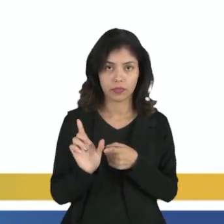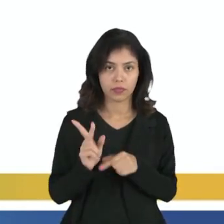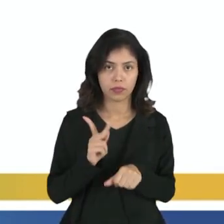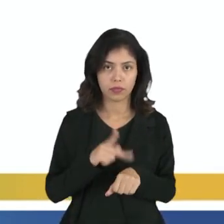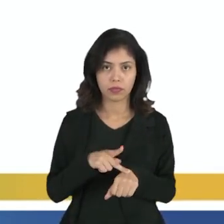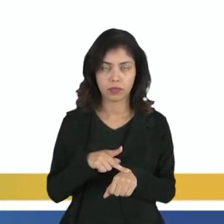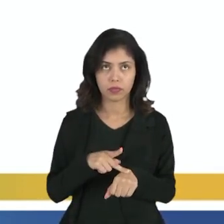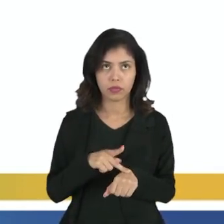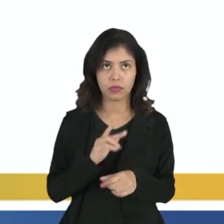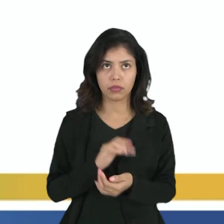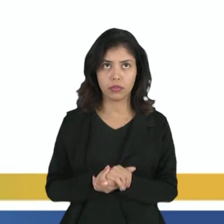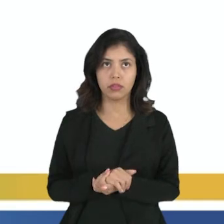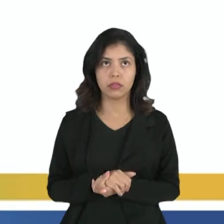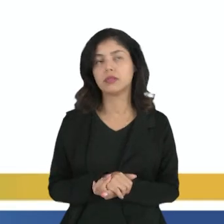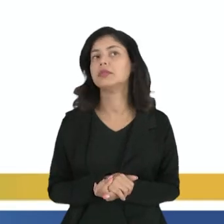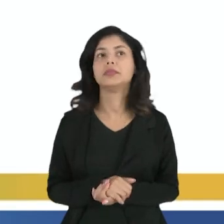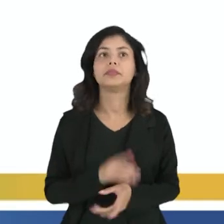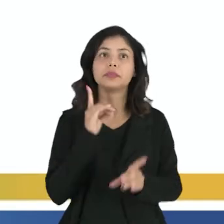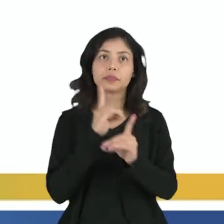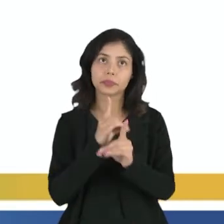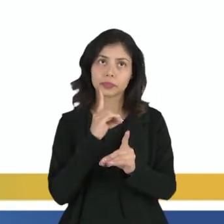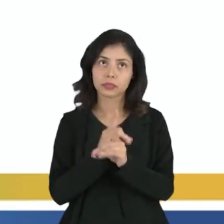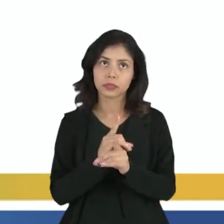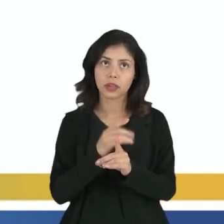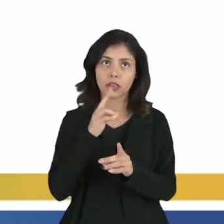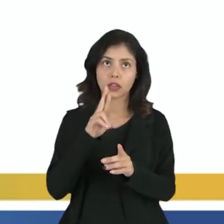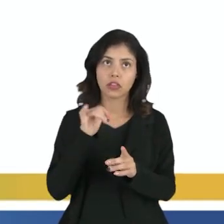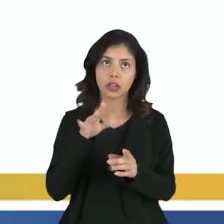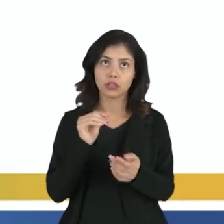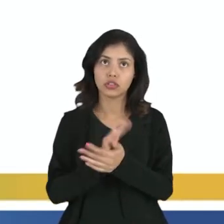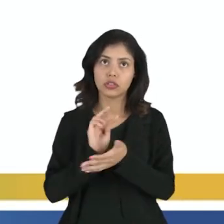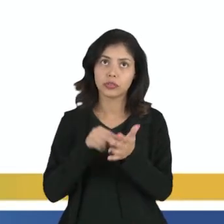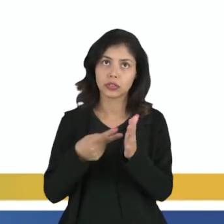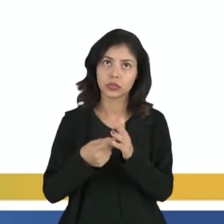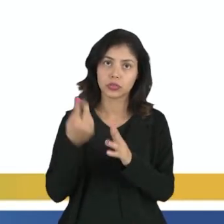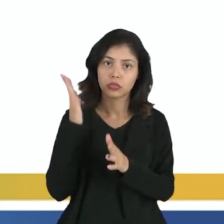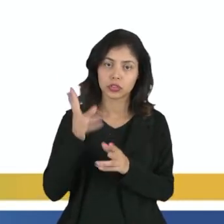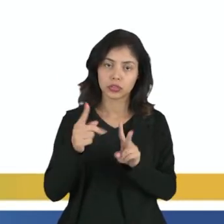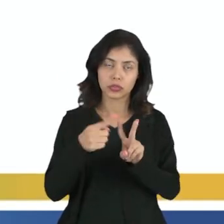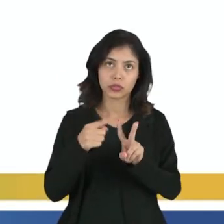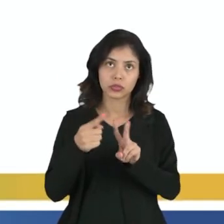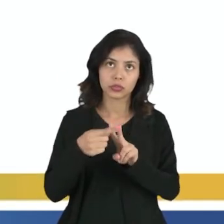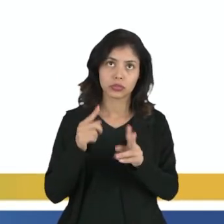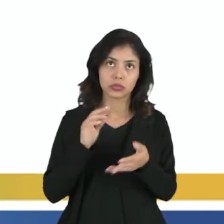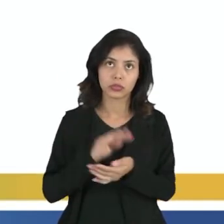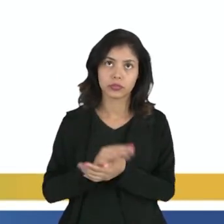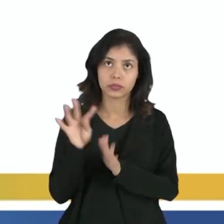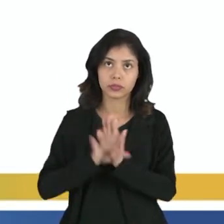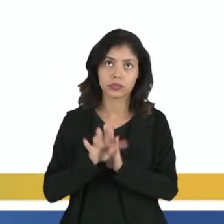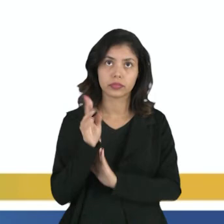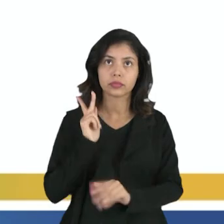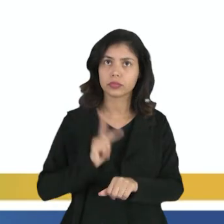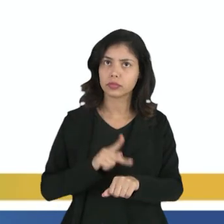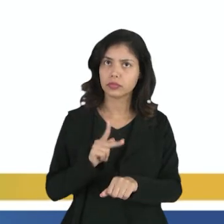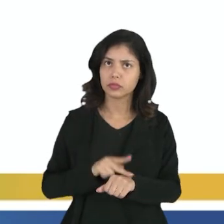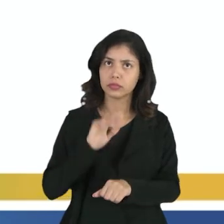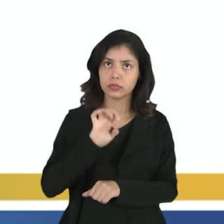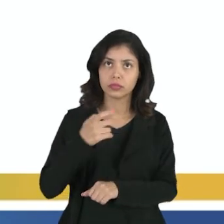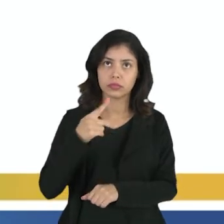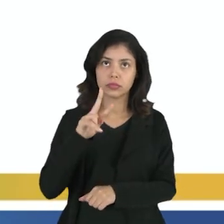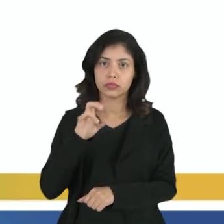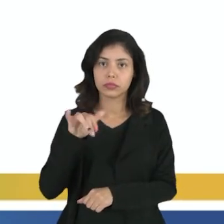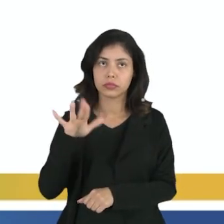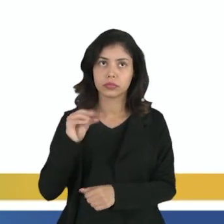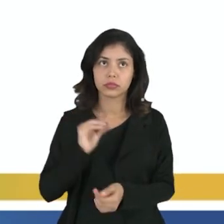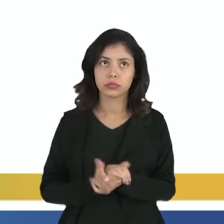conotativo da palavra pedra, a identidade de significação, já que nos dois textos pedra significa